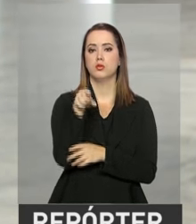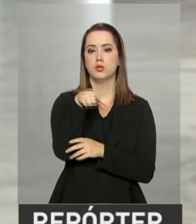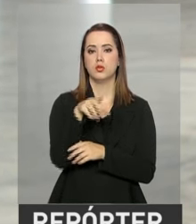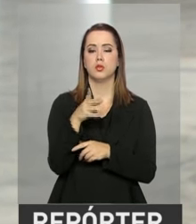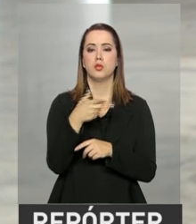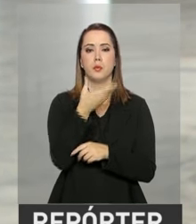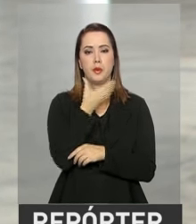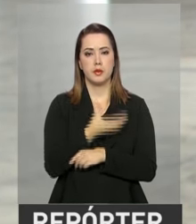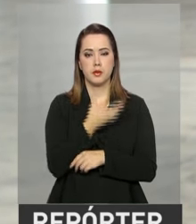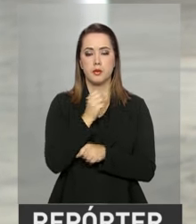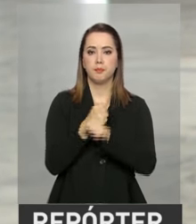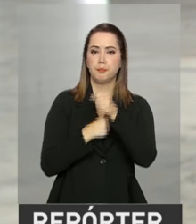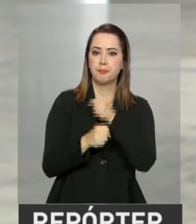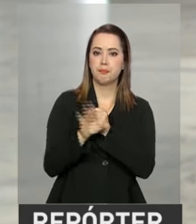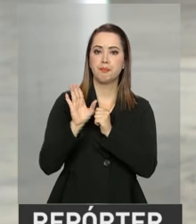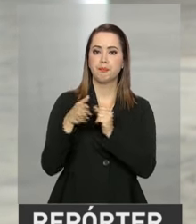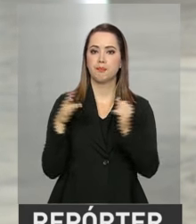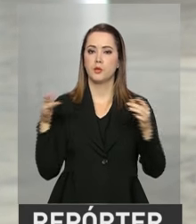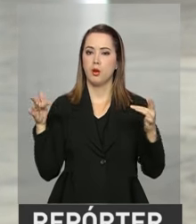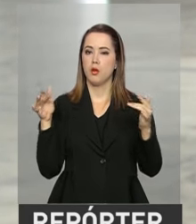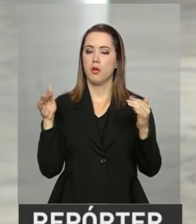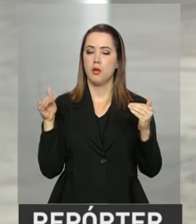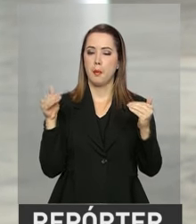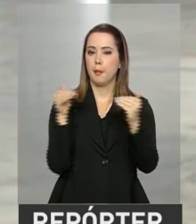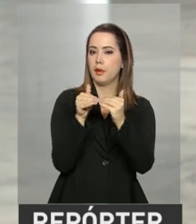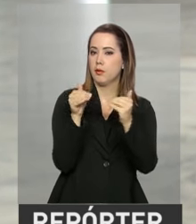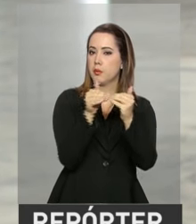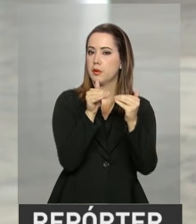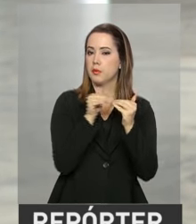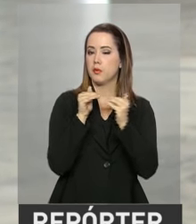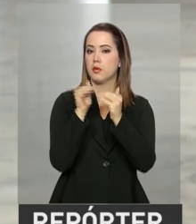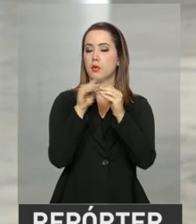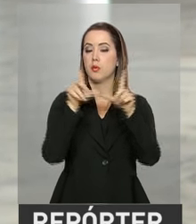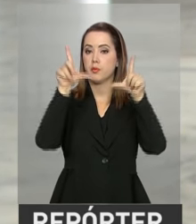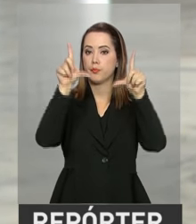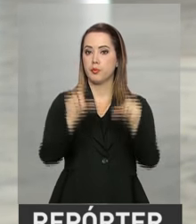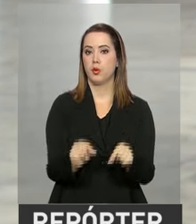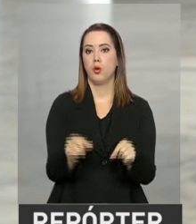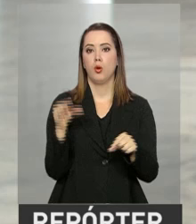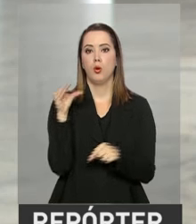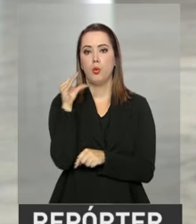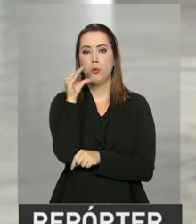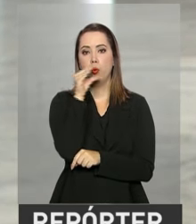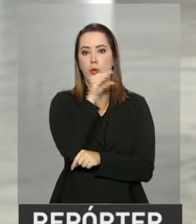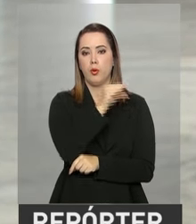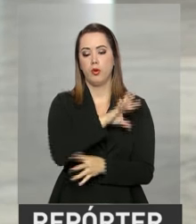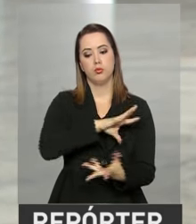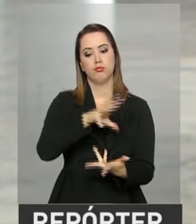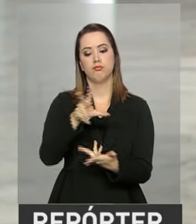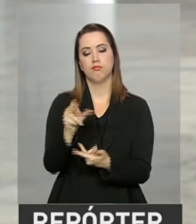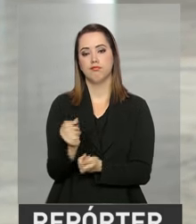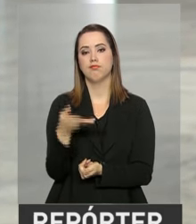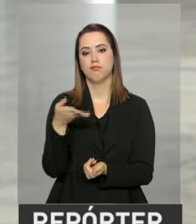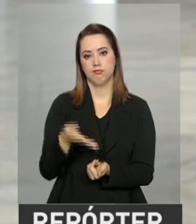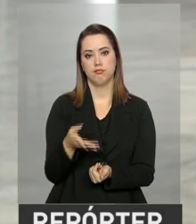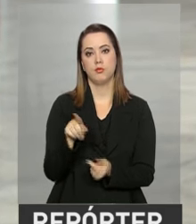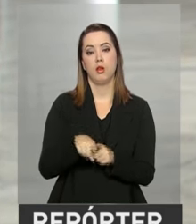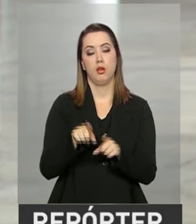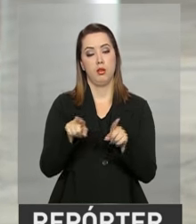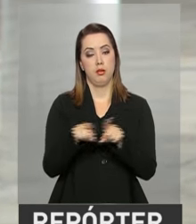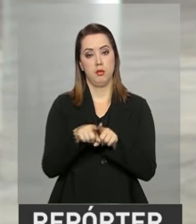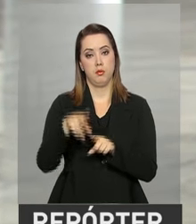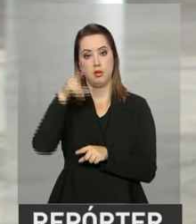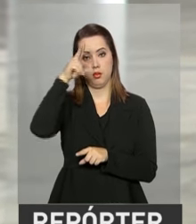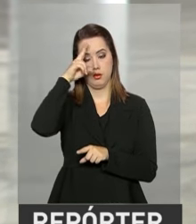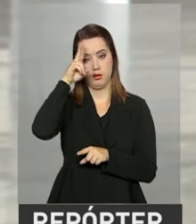passado, definiu uma série de metas para reduzir o aquecimento do planeta Terra. Também na próxima segunda-feira, o